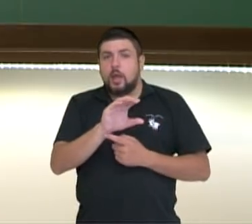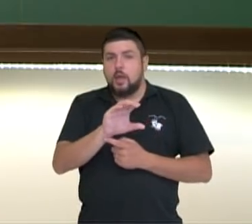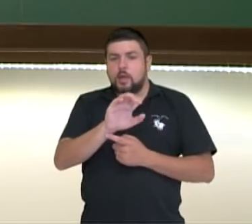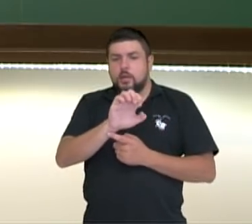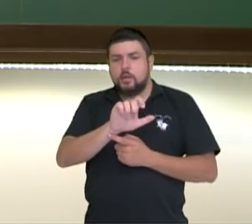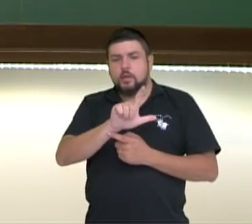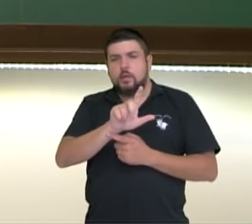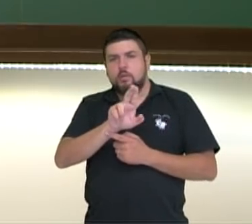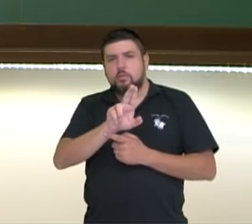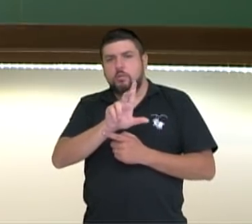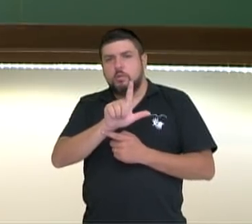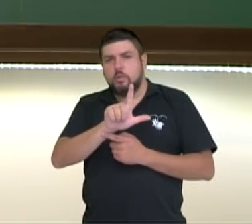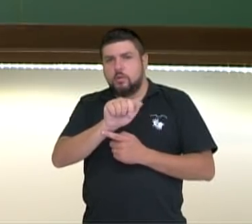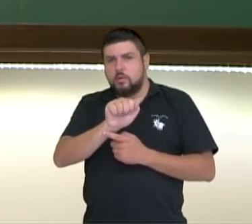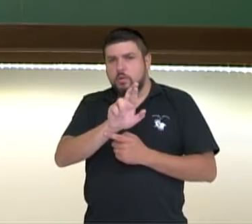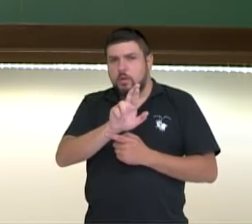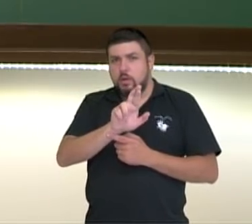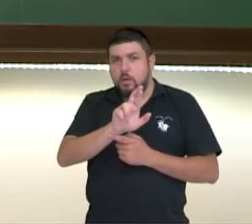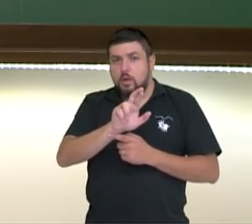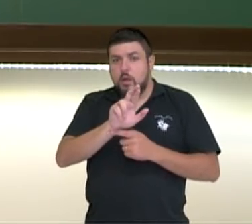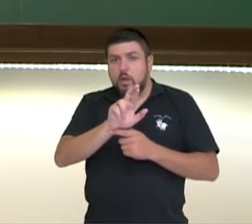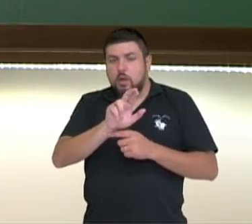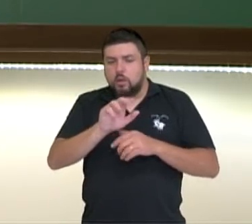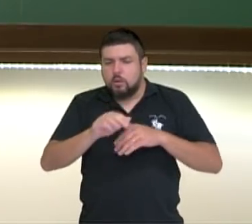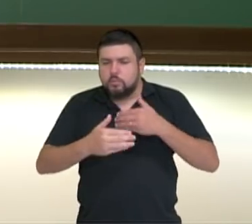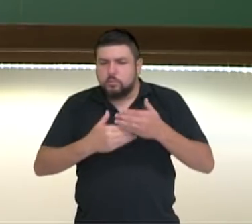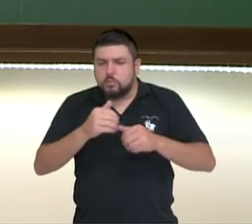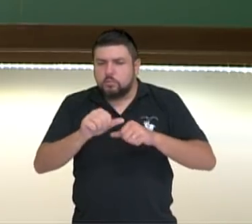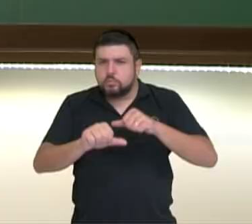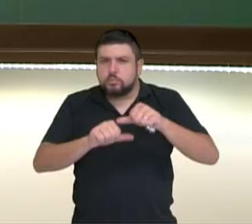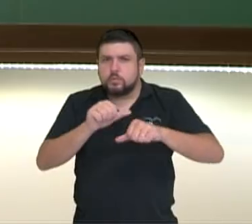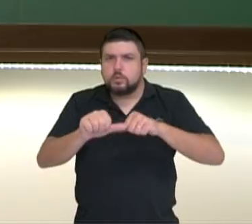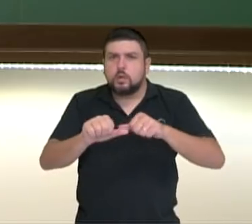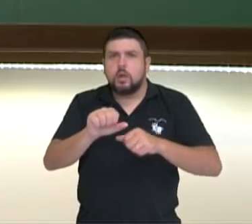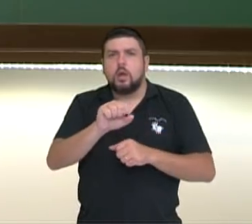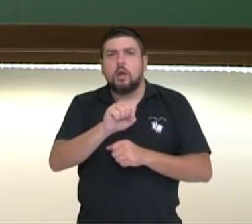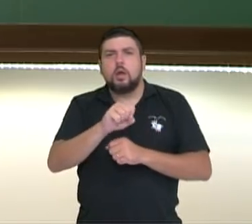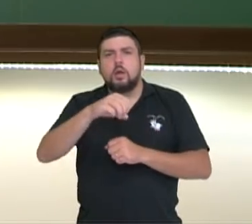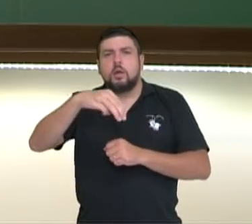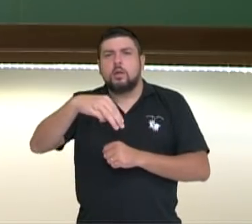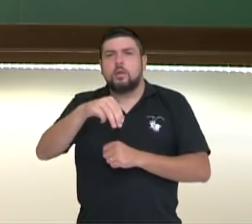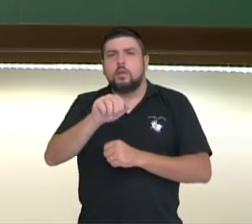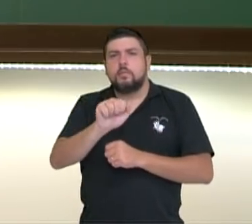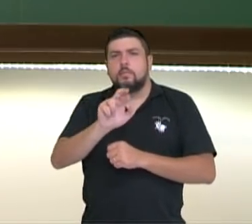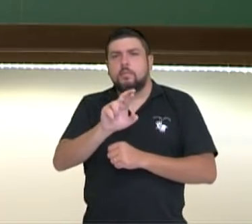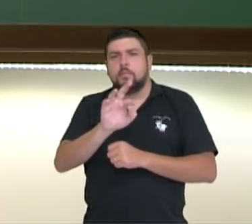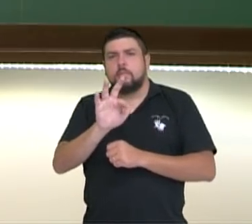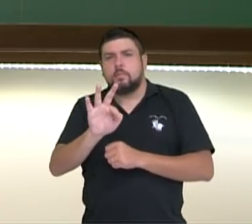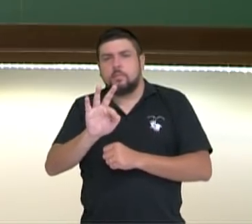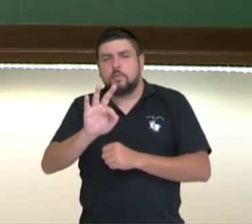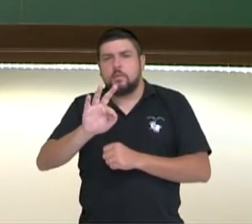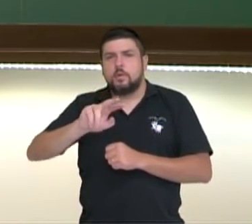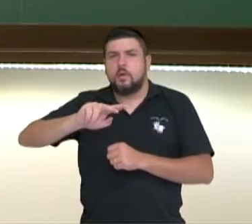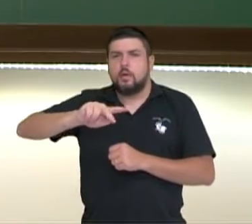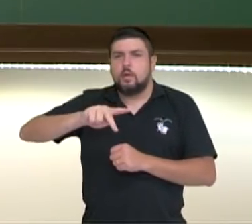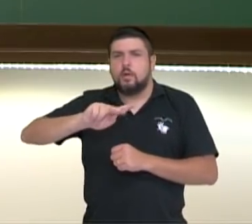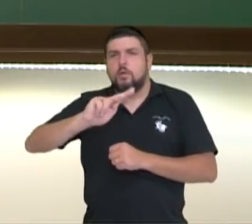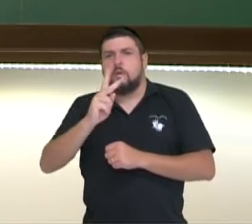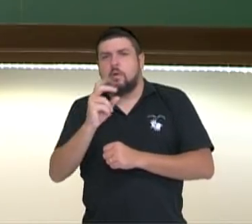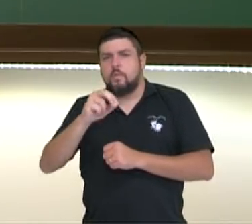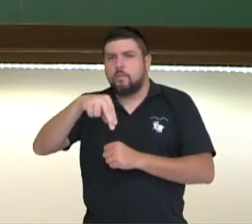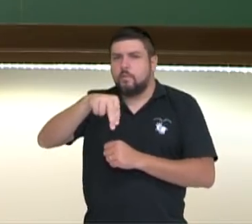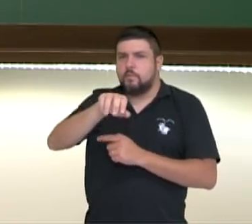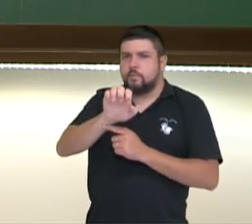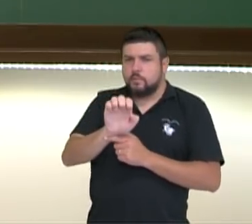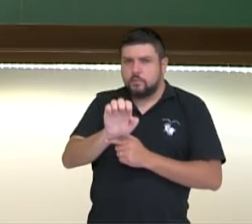smartphones eles passaram a ter uma característica de computador, diferente dos antigos celulares, tá? Então os smartphones